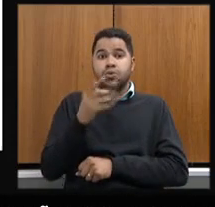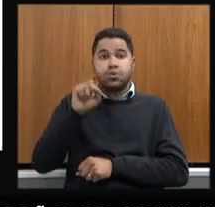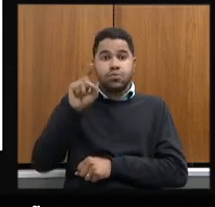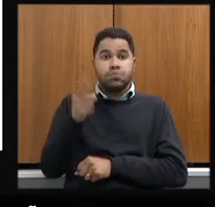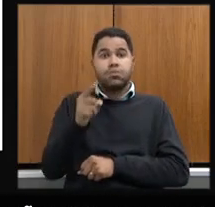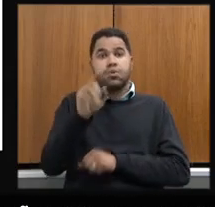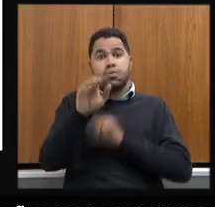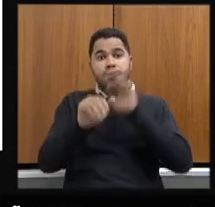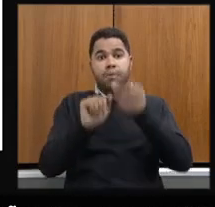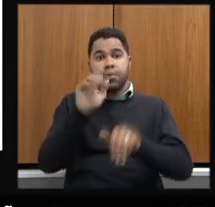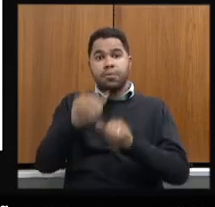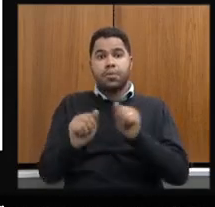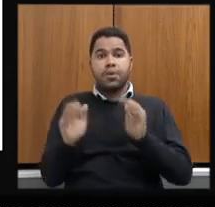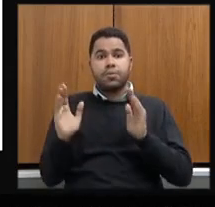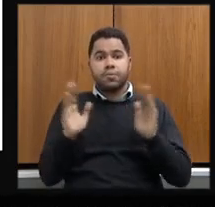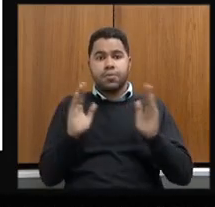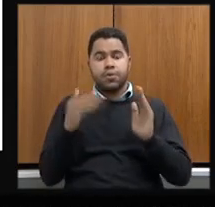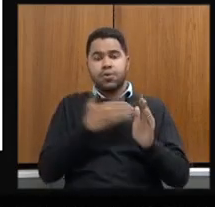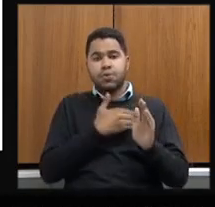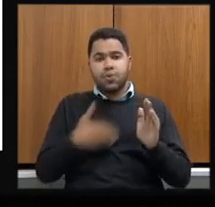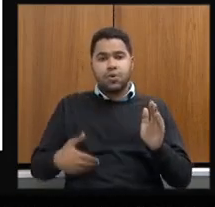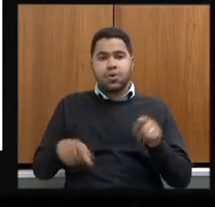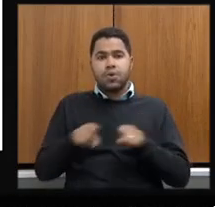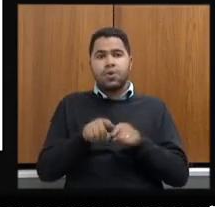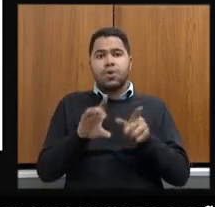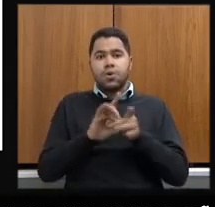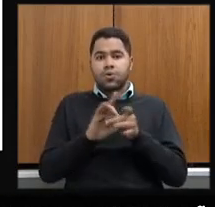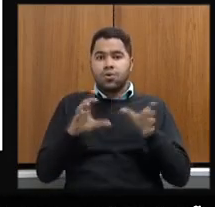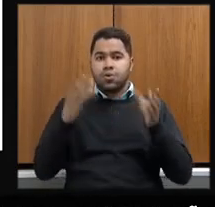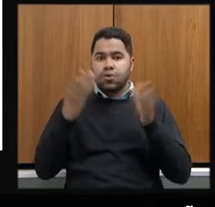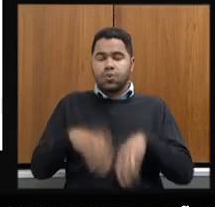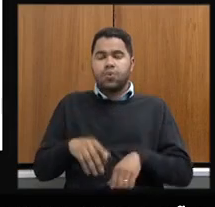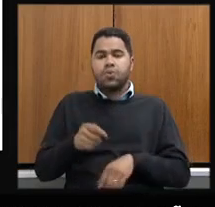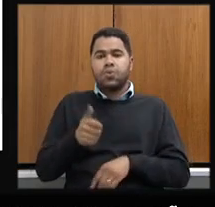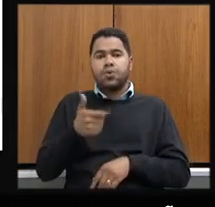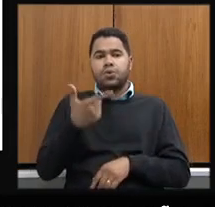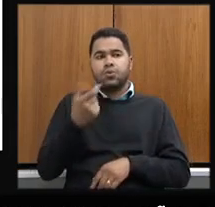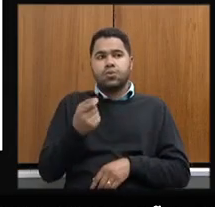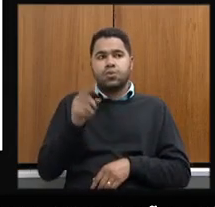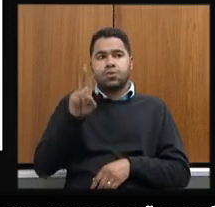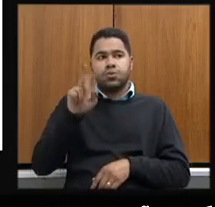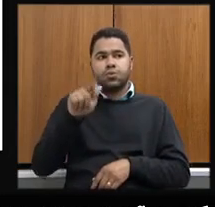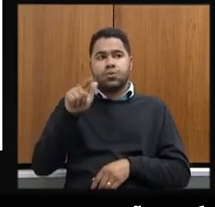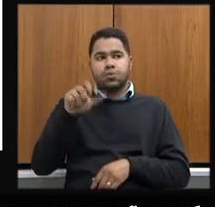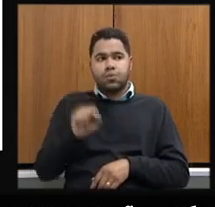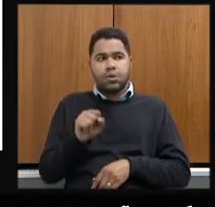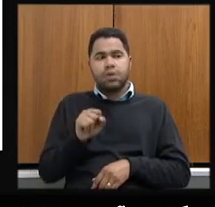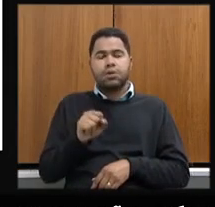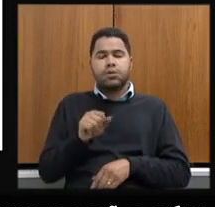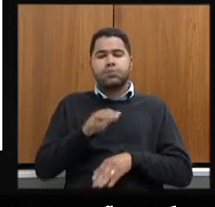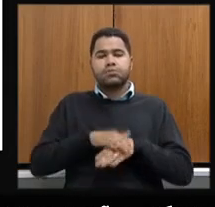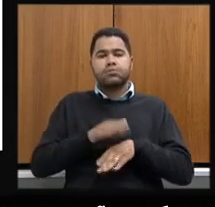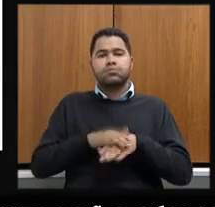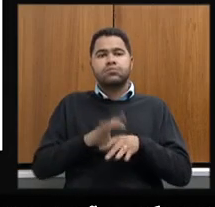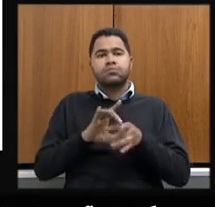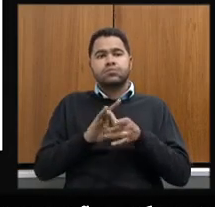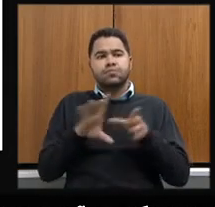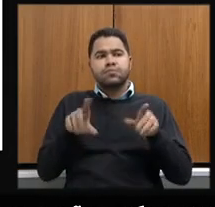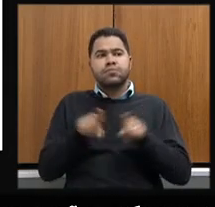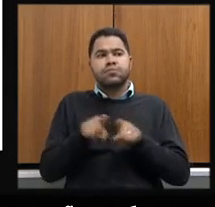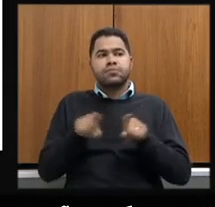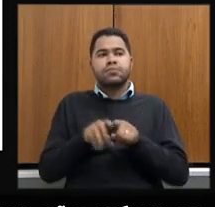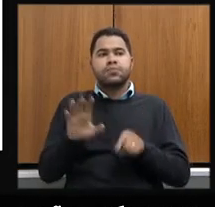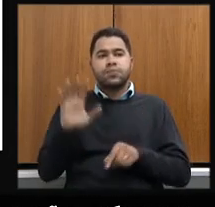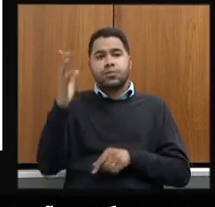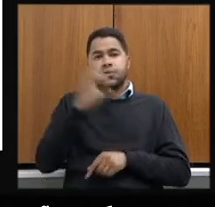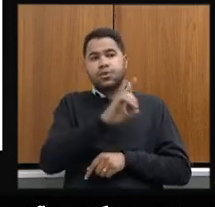no nosso período de governo e autorização de concurso para quase 20 mil vagas parte dessa autorização inclusive aconteceu